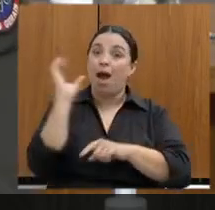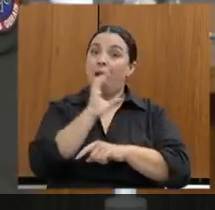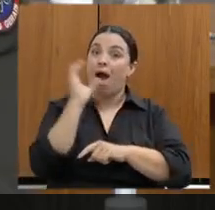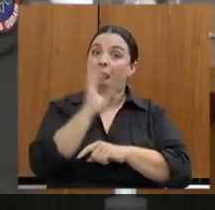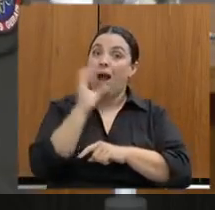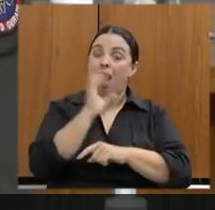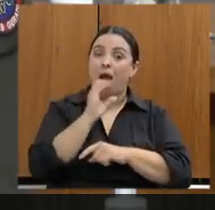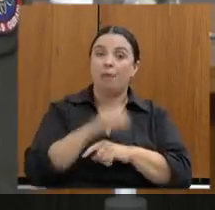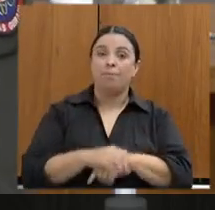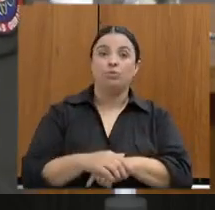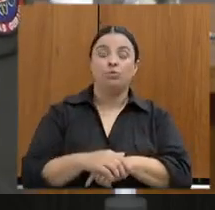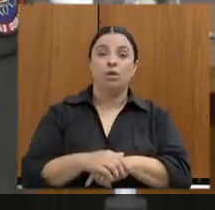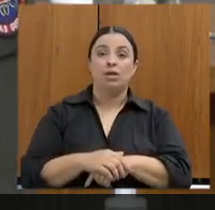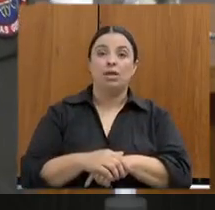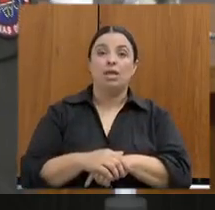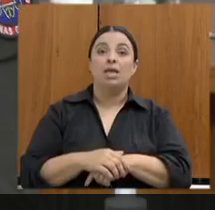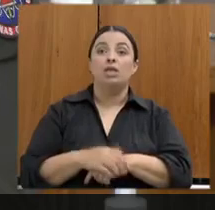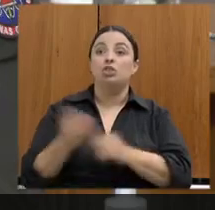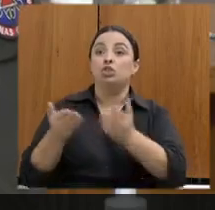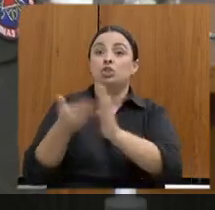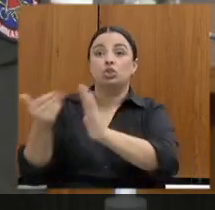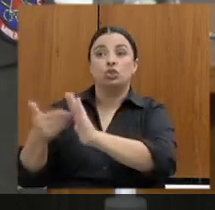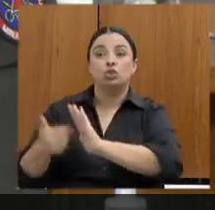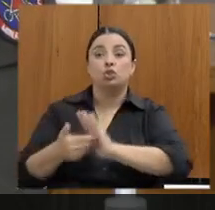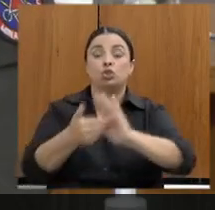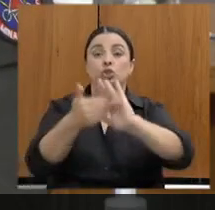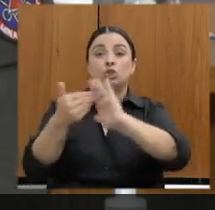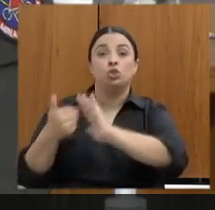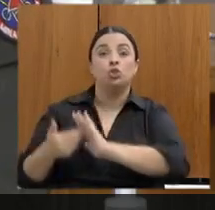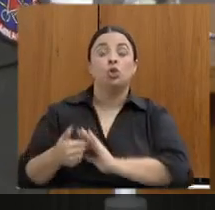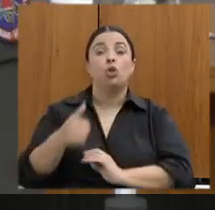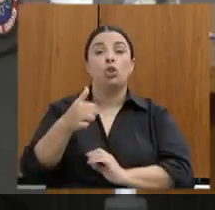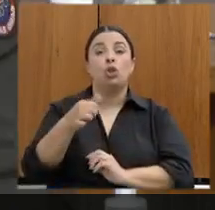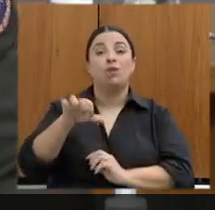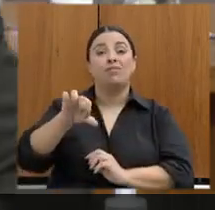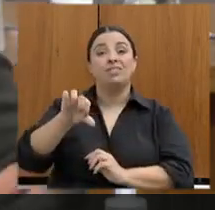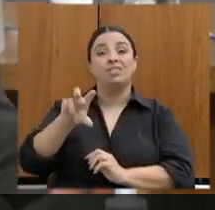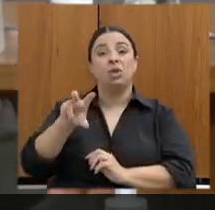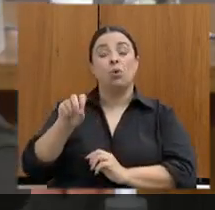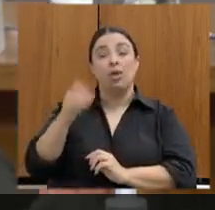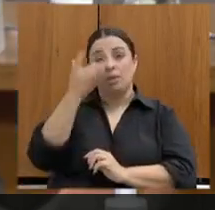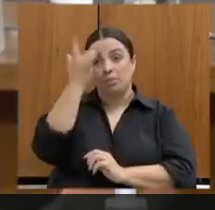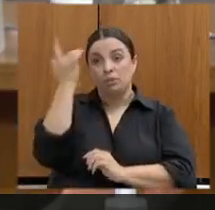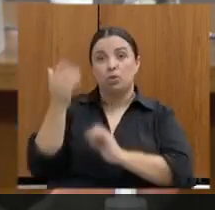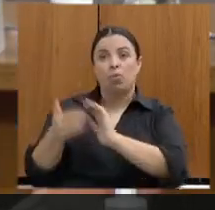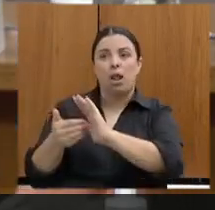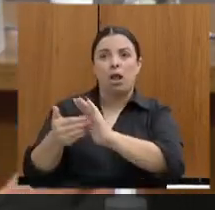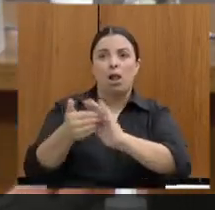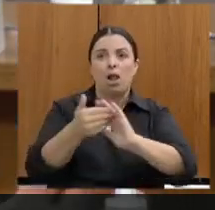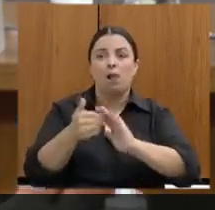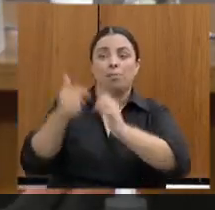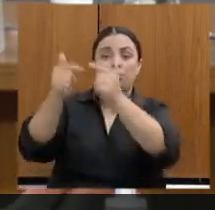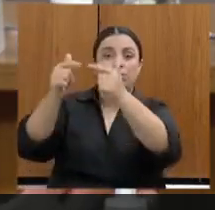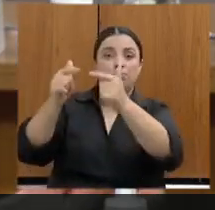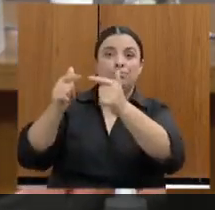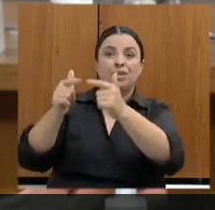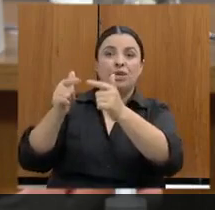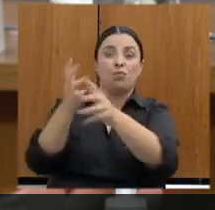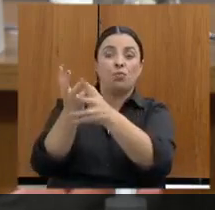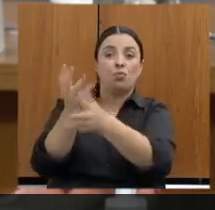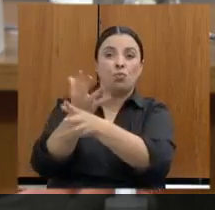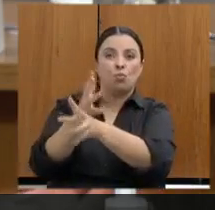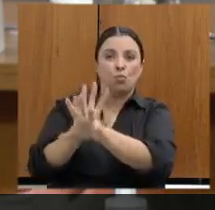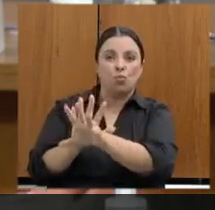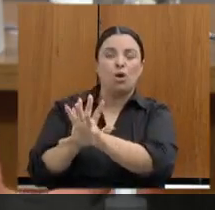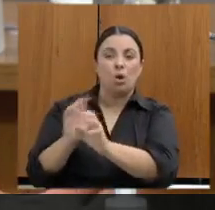uma evacuação preventiva de 950 pessoas e eu quero aqui destacar que a evacuação preventiva Deputado